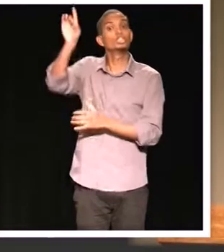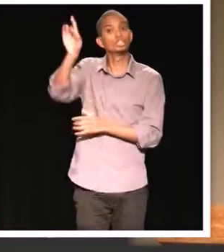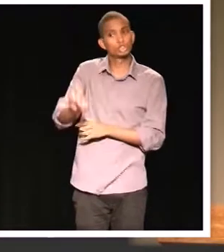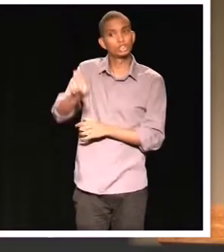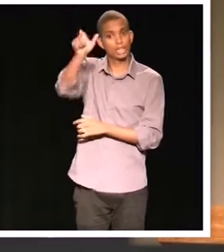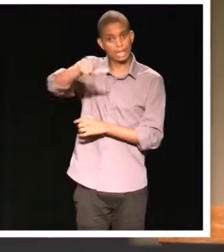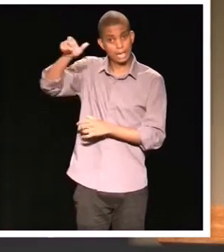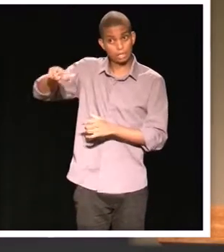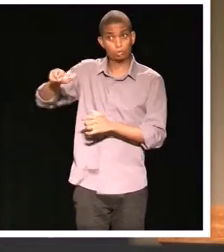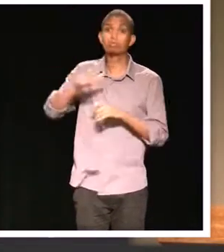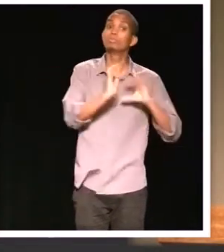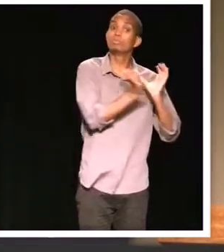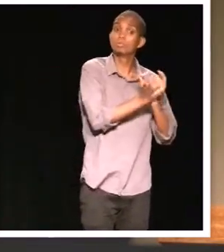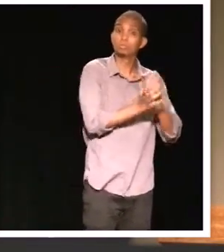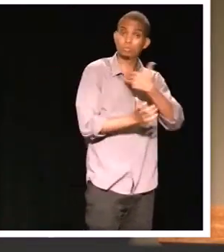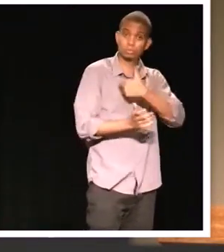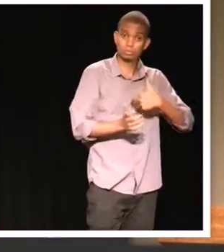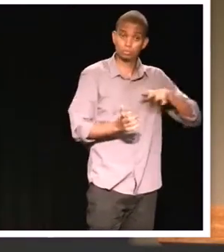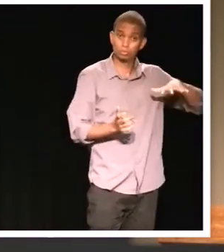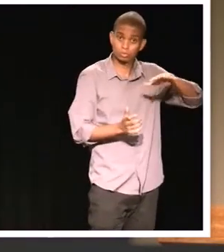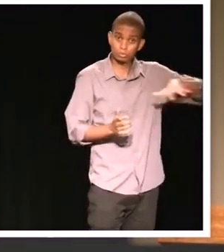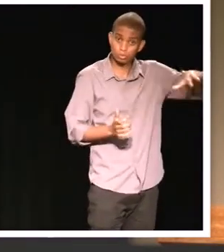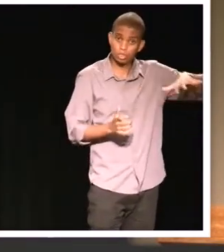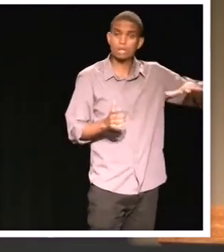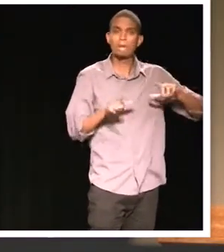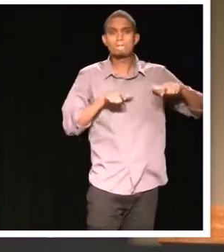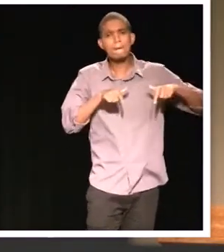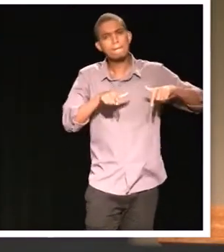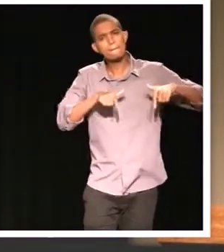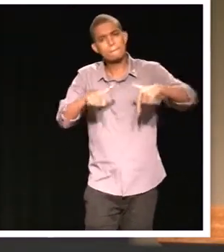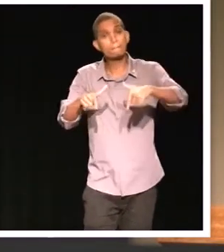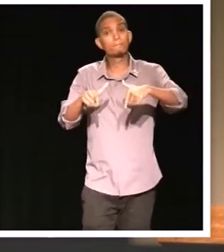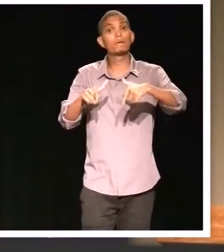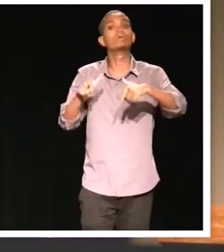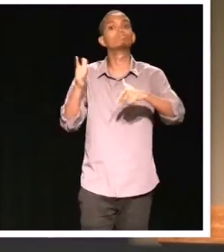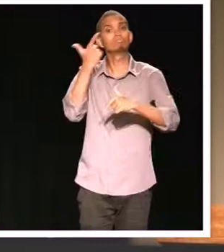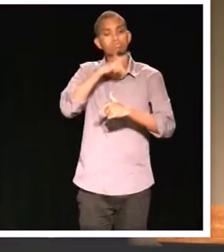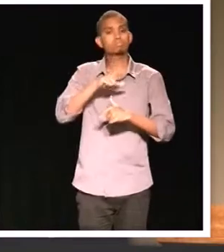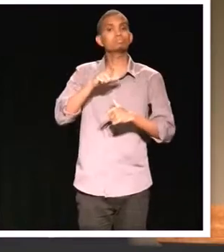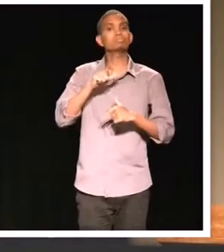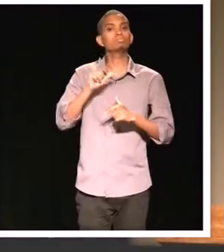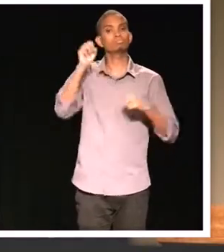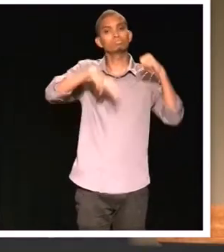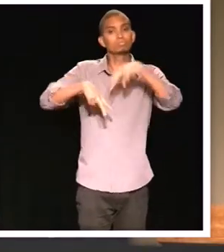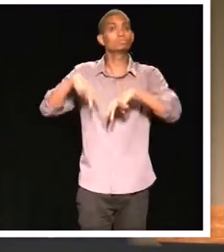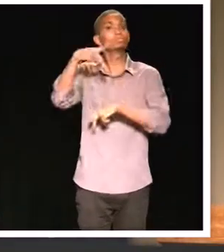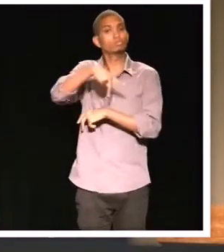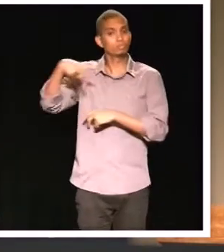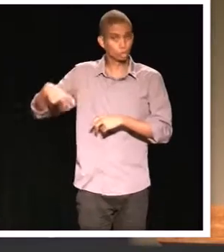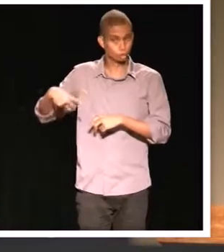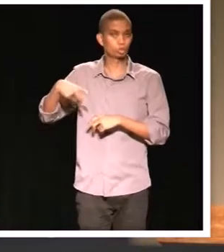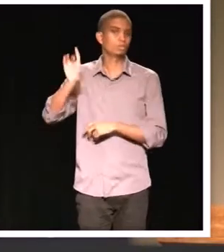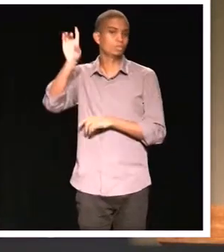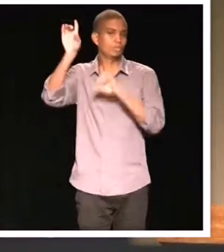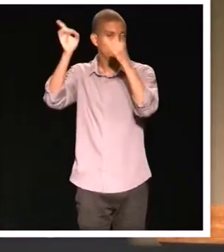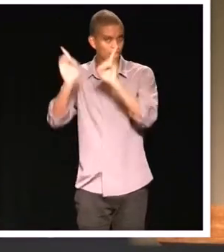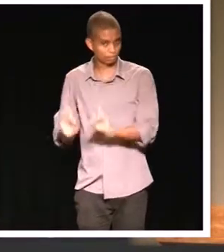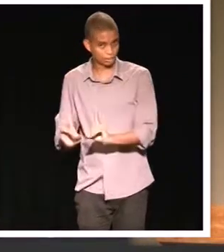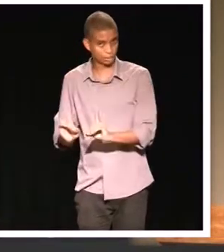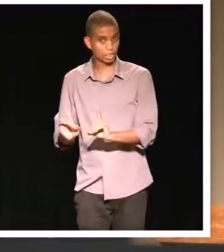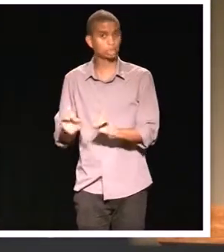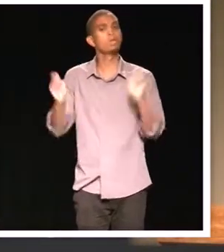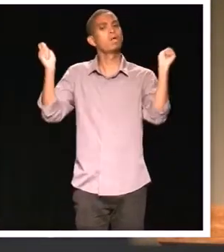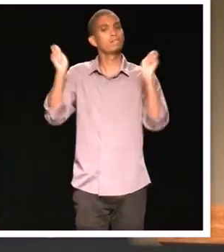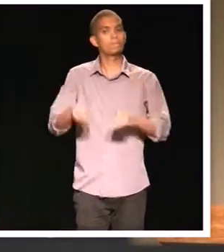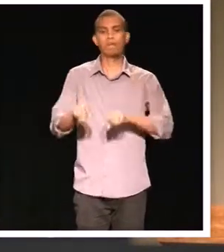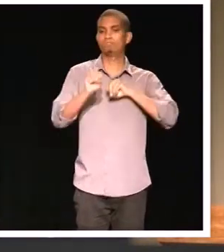Estados-partes tomarão medidas apropriadas para empregar professores, inclusive professores com deficiência, habilitados